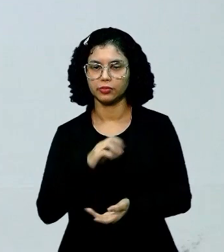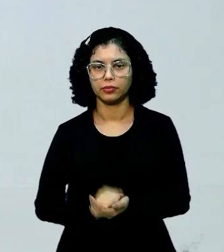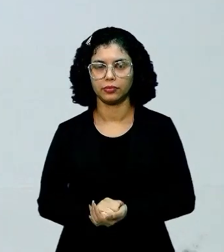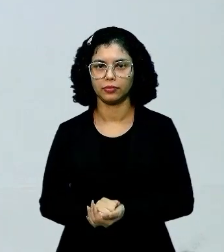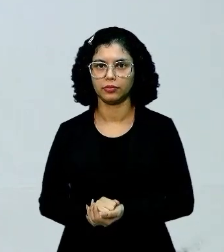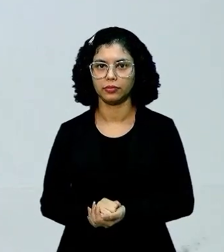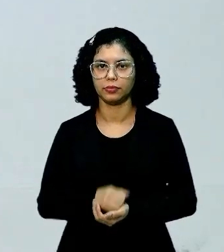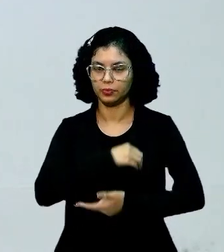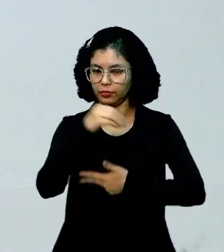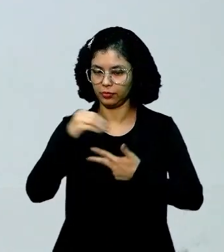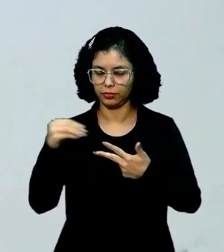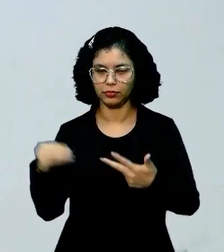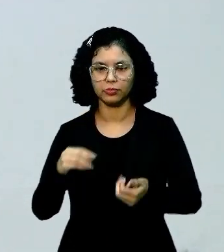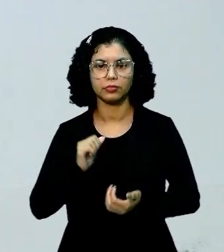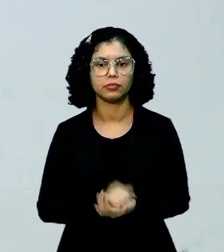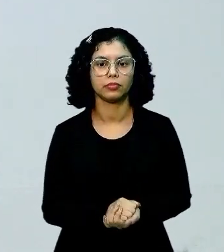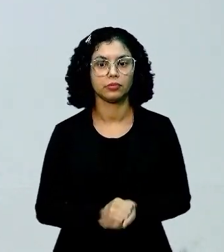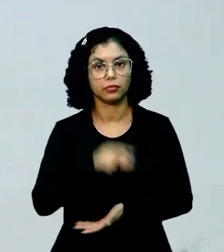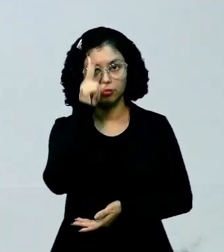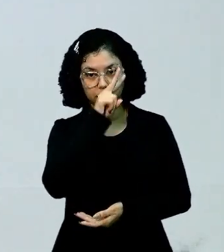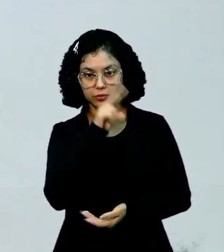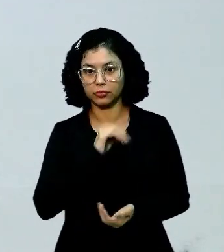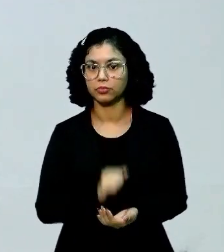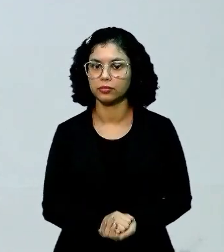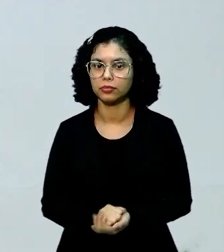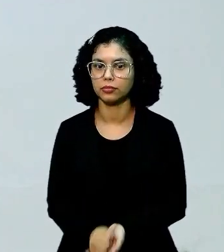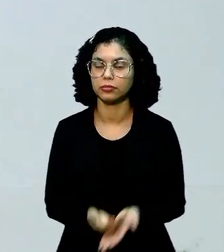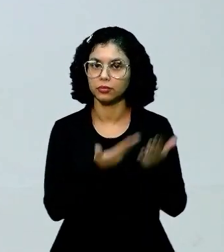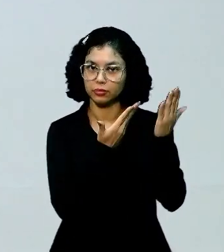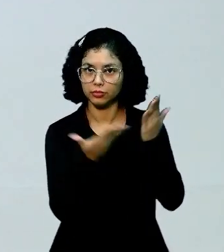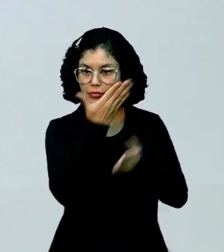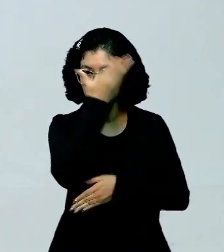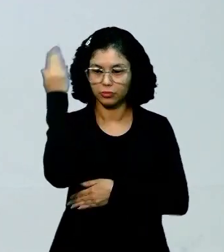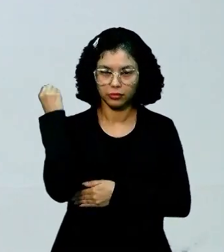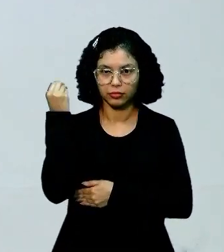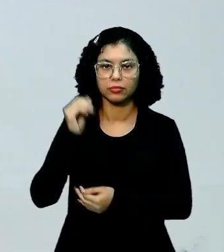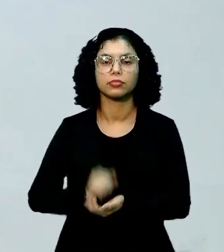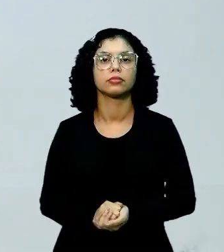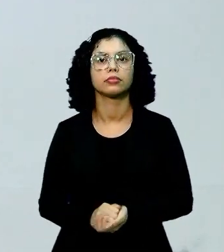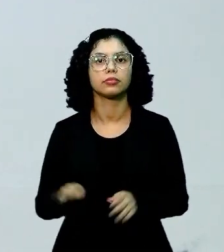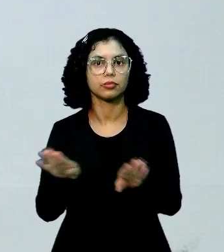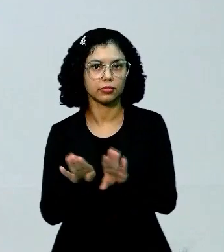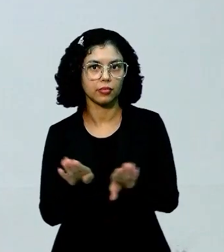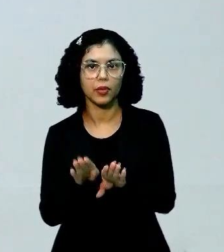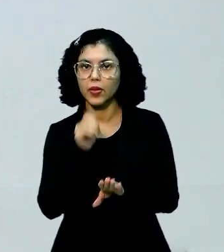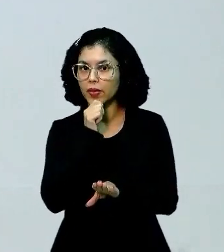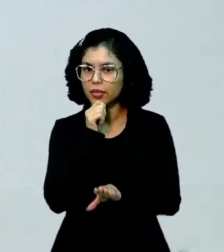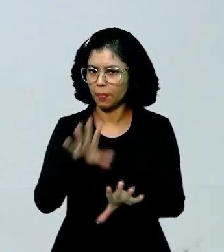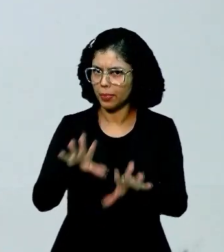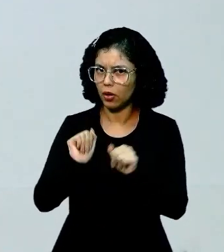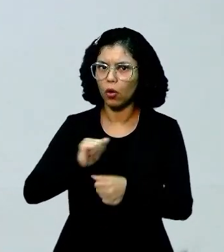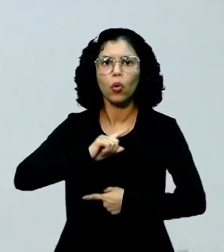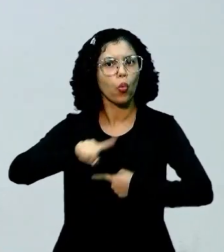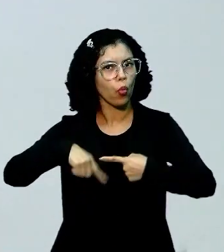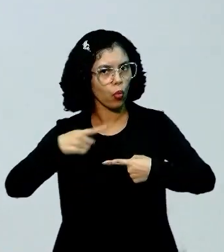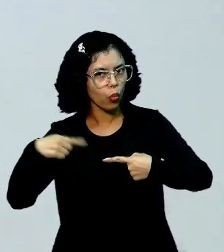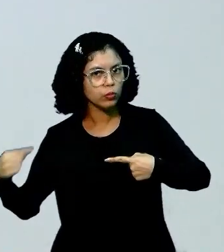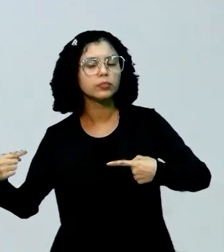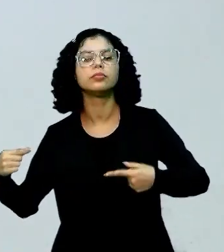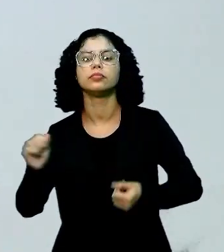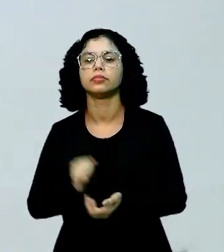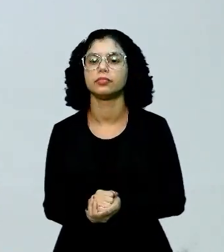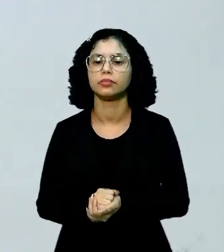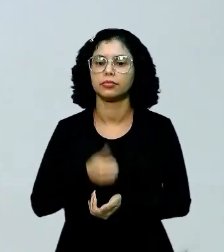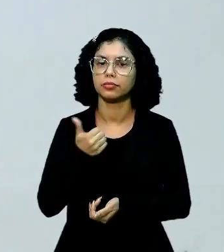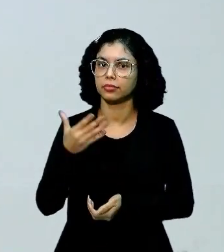para com o Enem, né? Lembrando sempre, galera, não esqueça de pegar seu livro. Se você ainda não pegou, pegue lá, dá tempo, vou contar